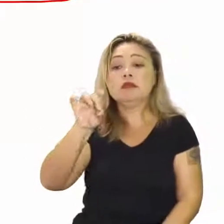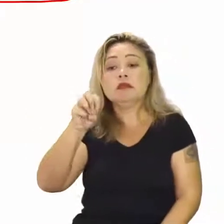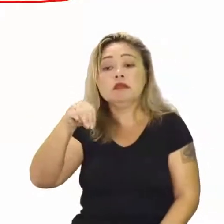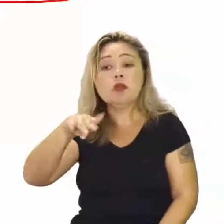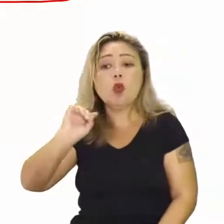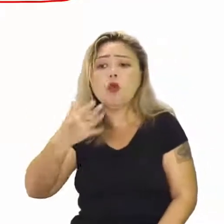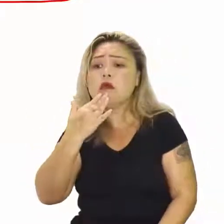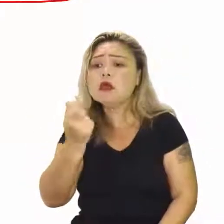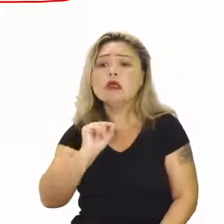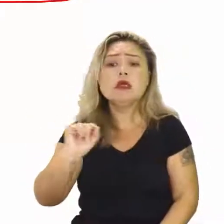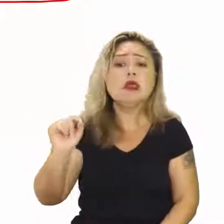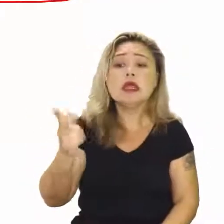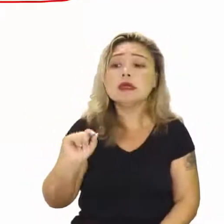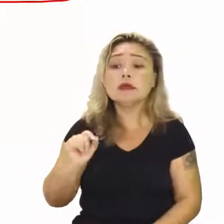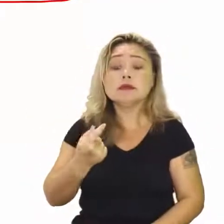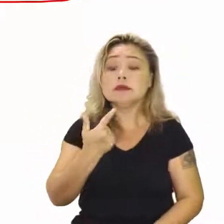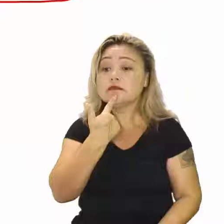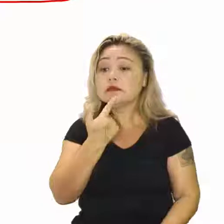tratava?